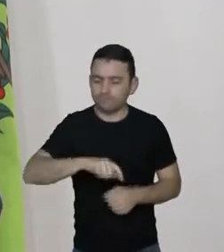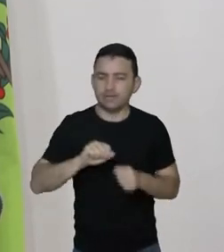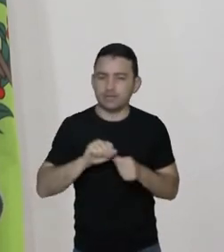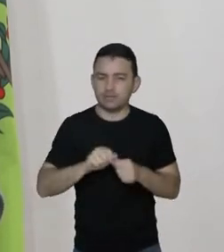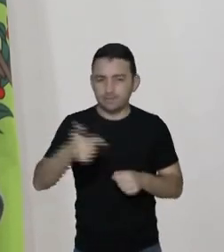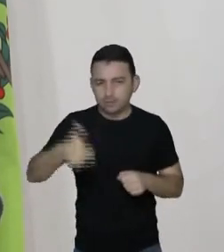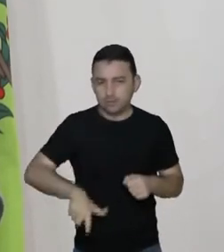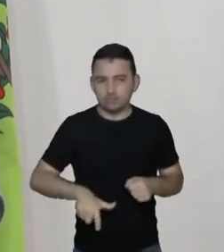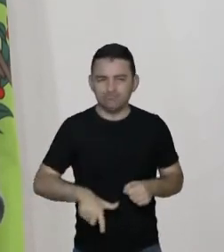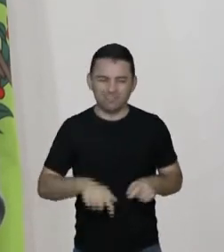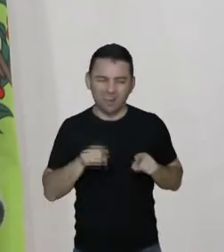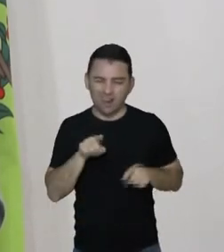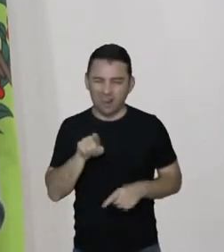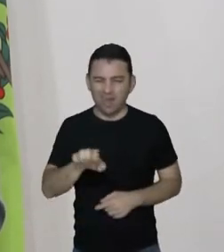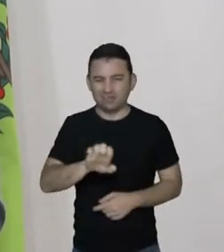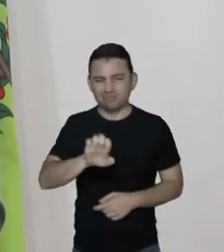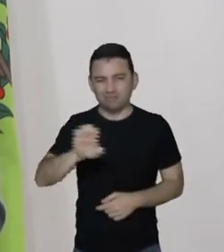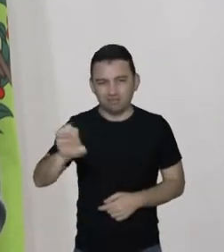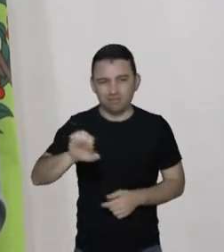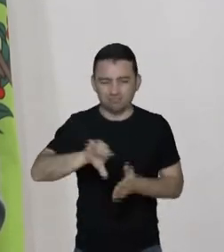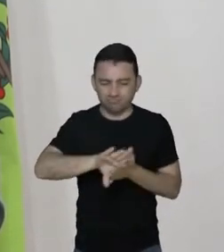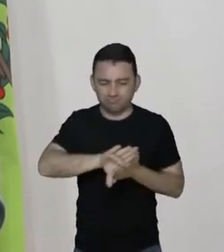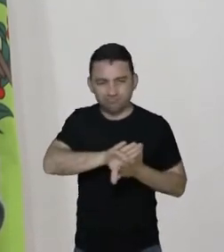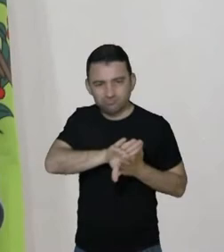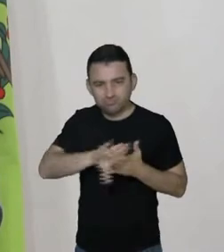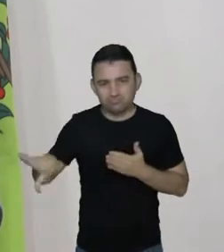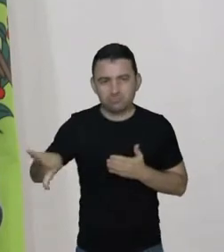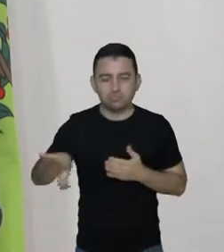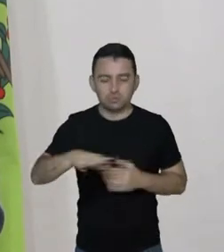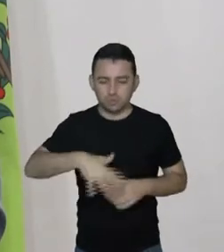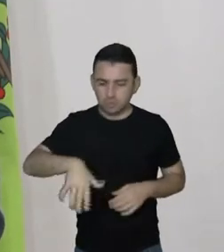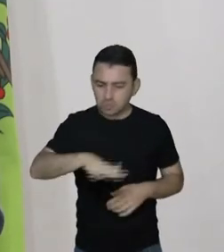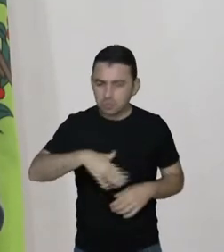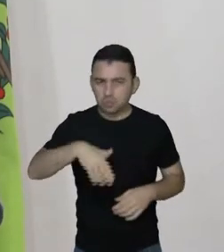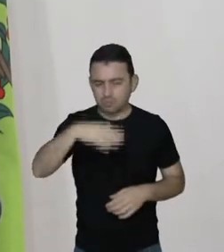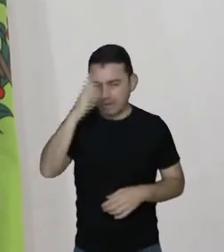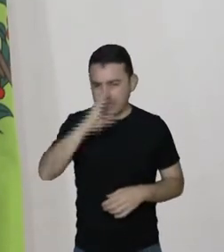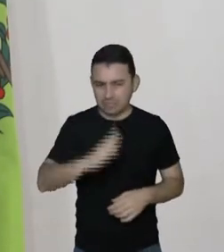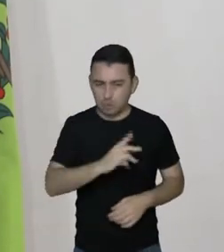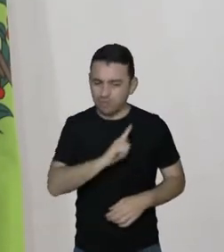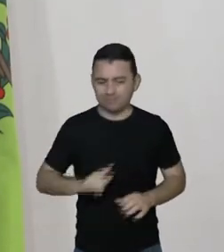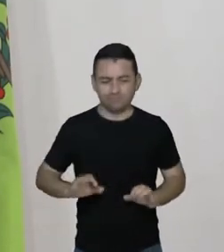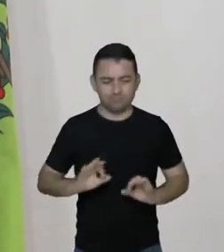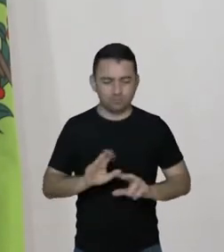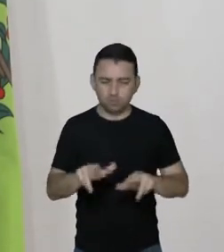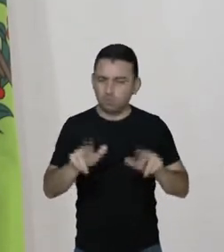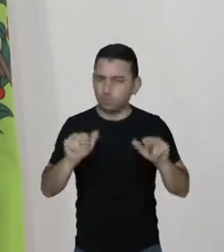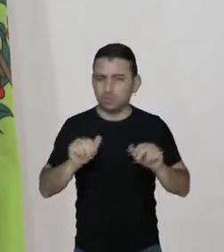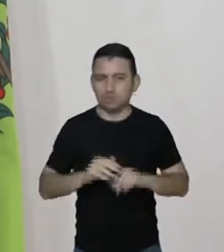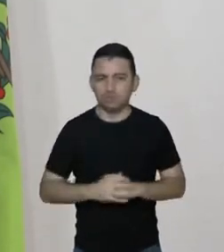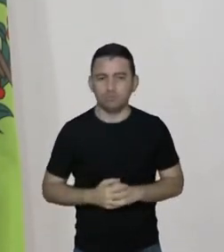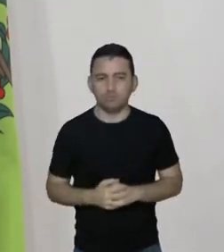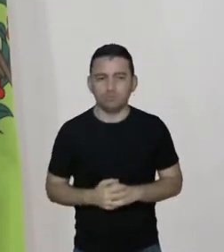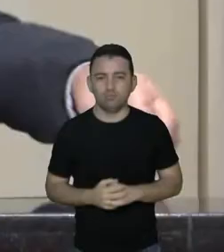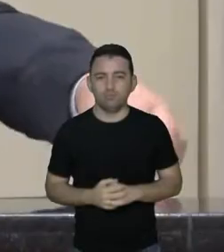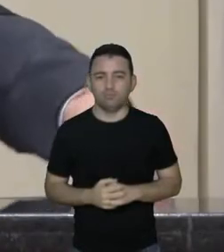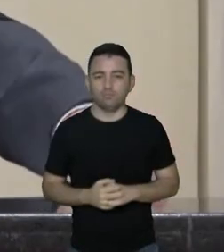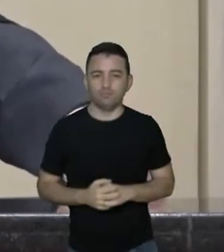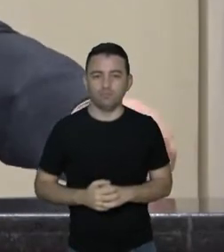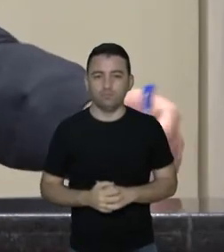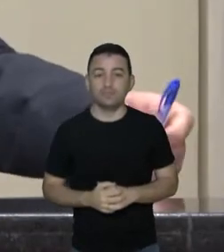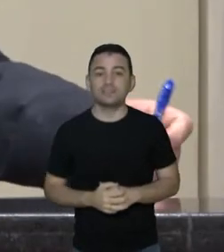deixar mais a esquerda voltar para a direção desse país e nunca para o nosso Estado. Obrigado, senhor presidente. Feita